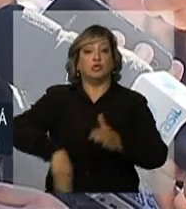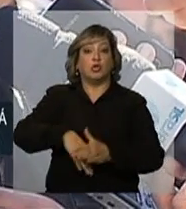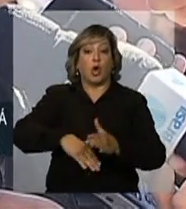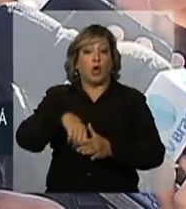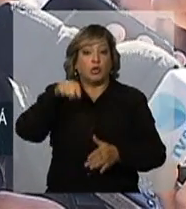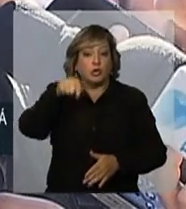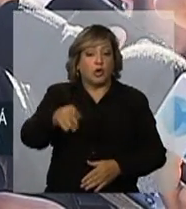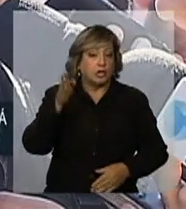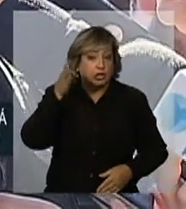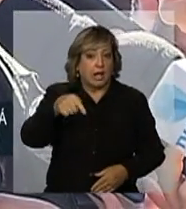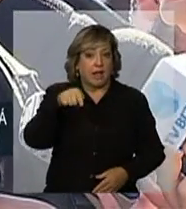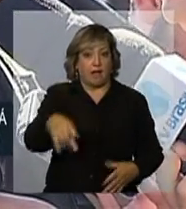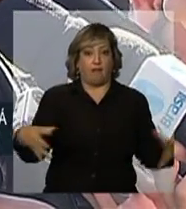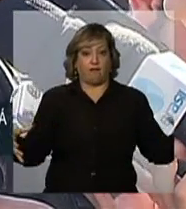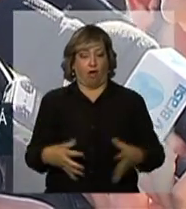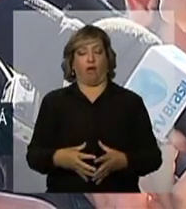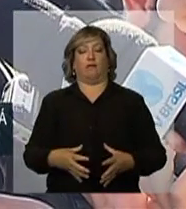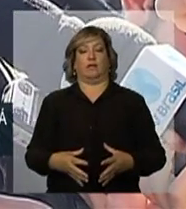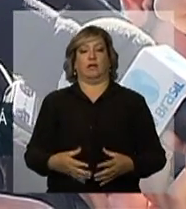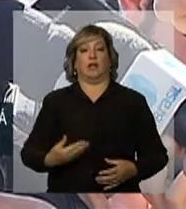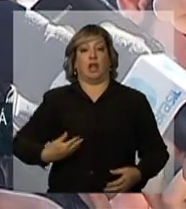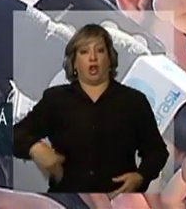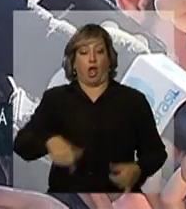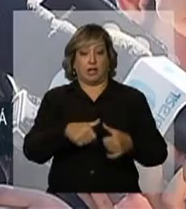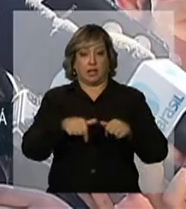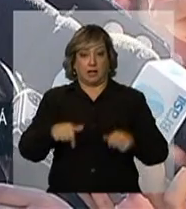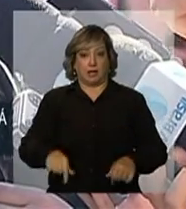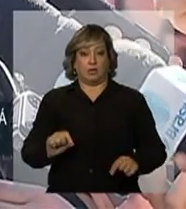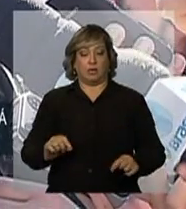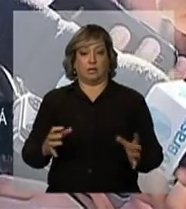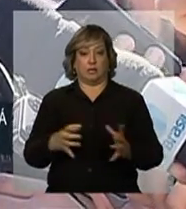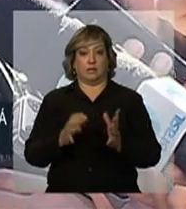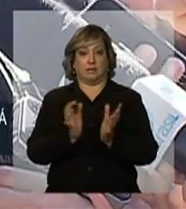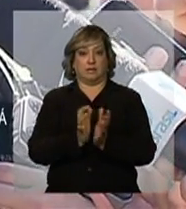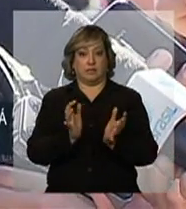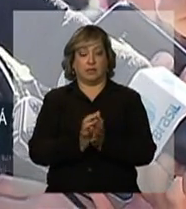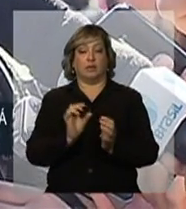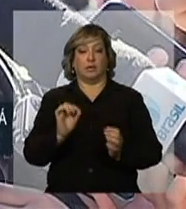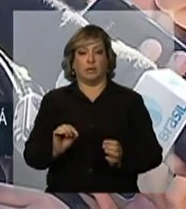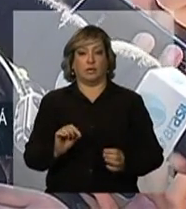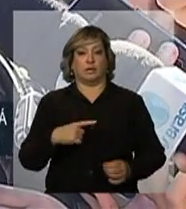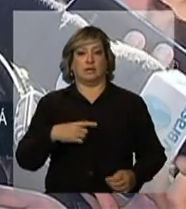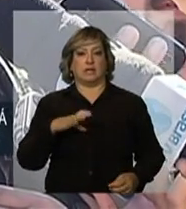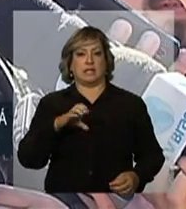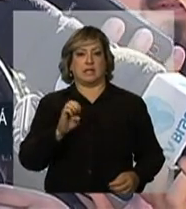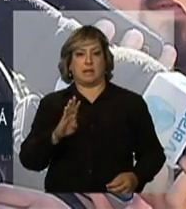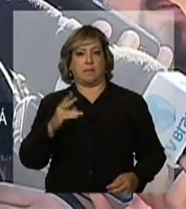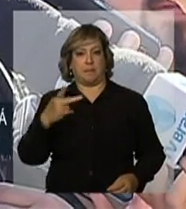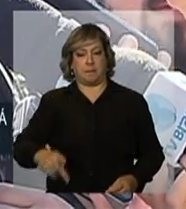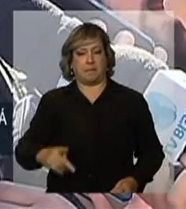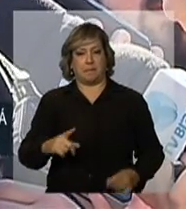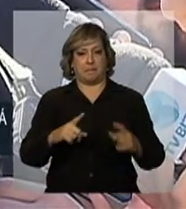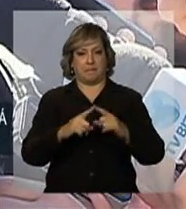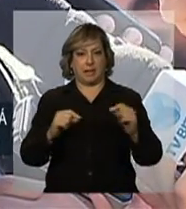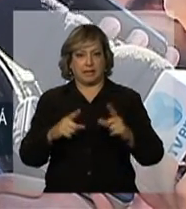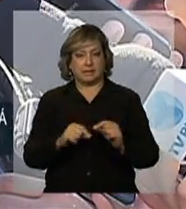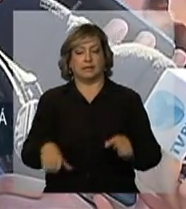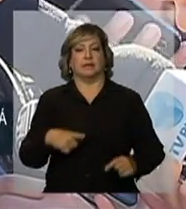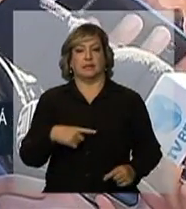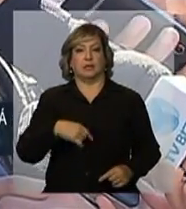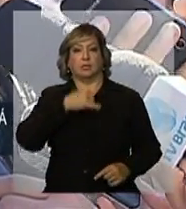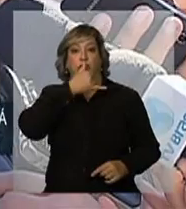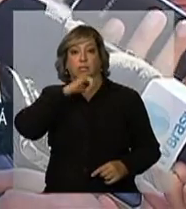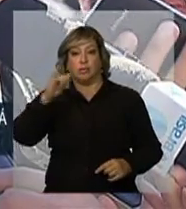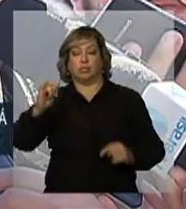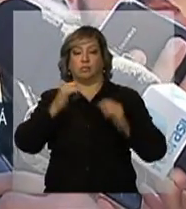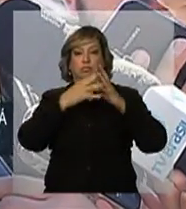por exemplo, hoje, nas instalações mais importantes da Companhia Energética de Brasília, tá? Para assegurar que a energia